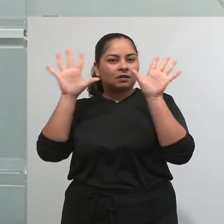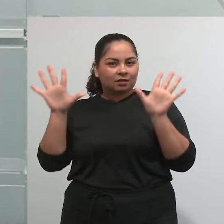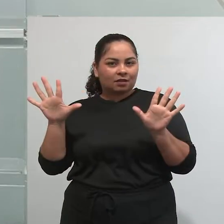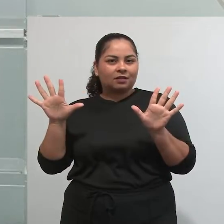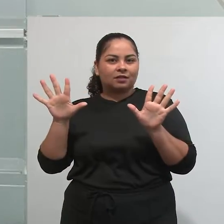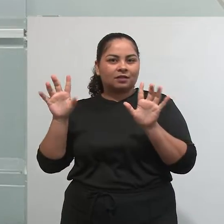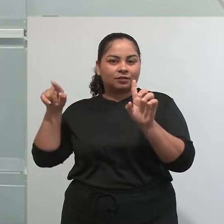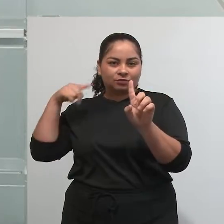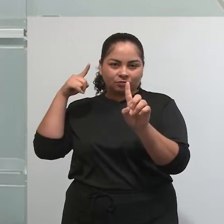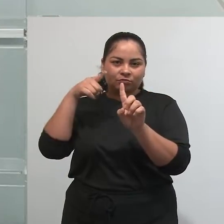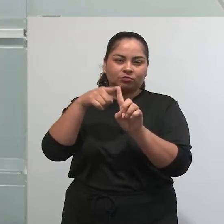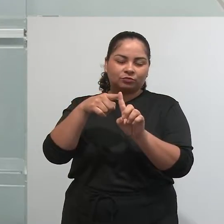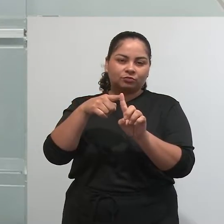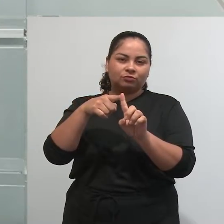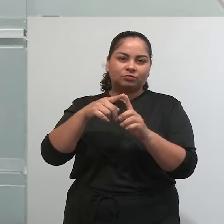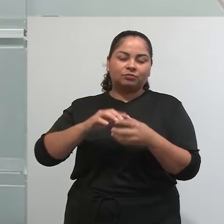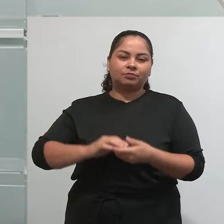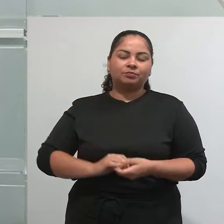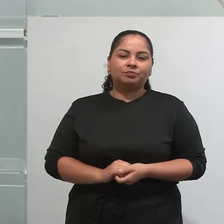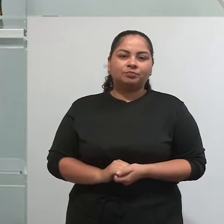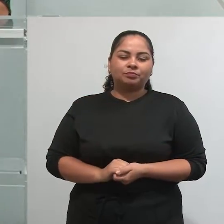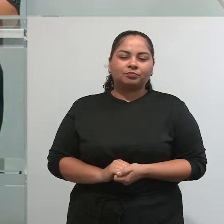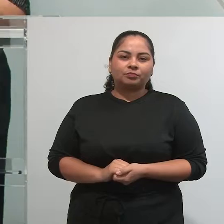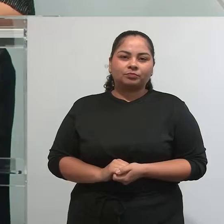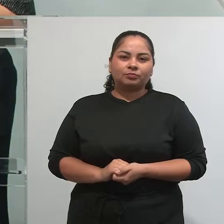pé no chão nesse projeto integrador.